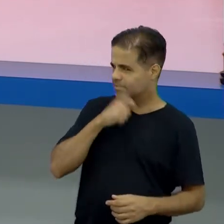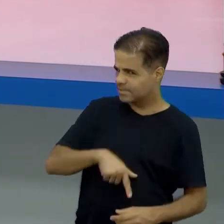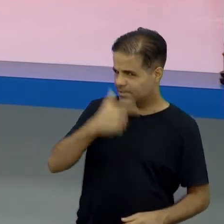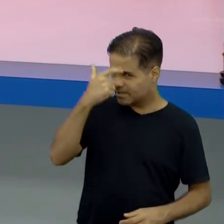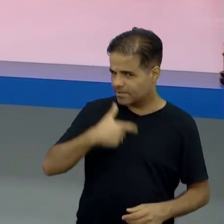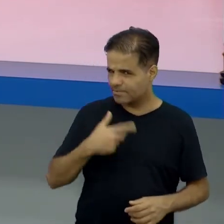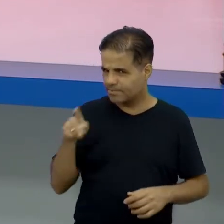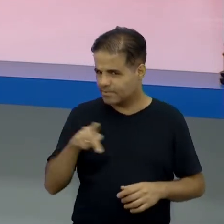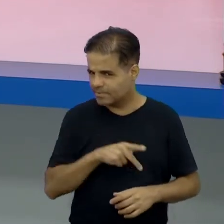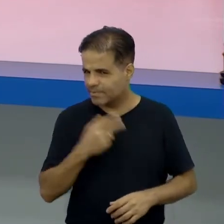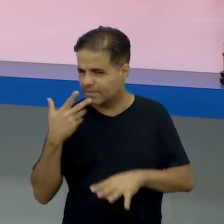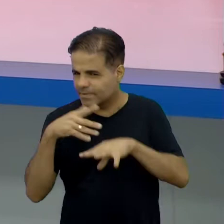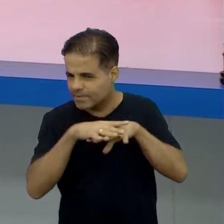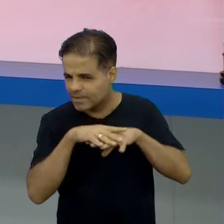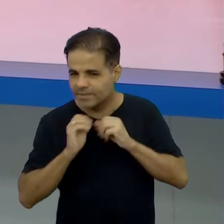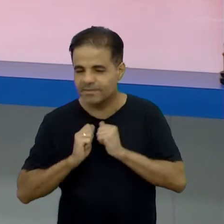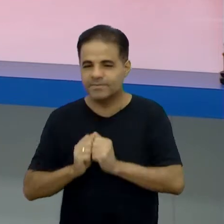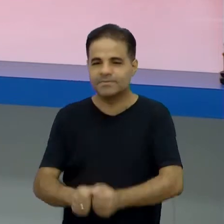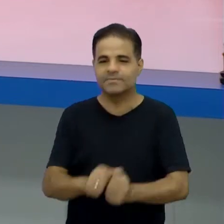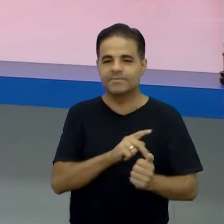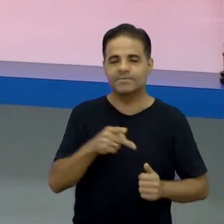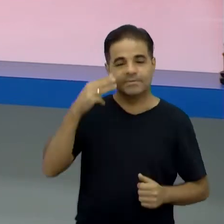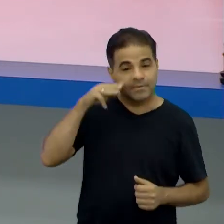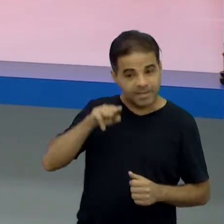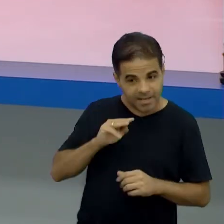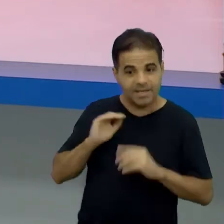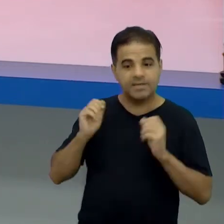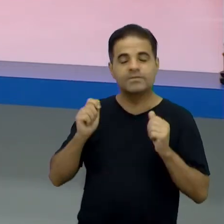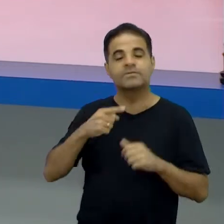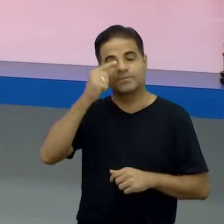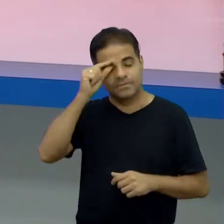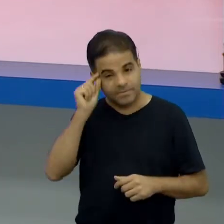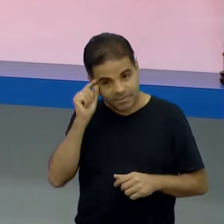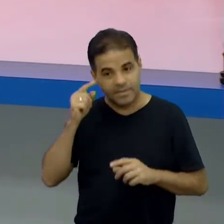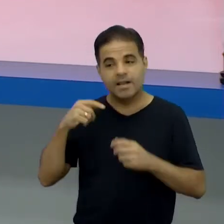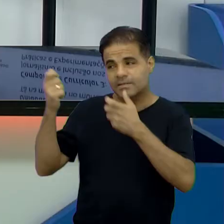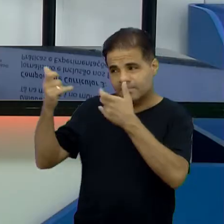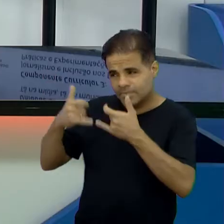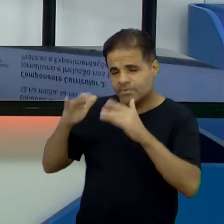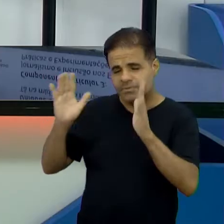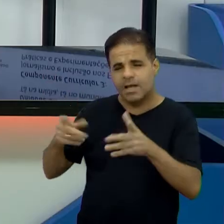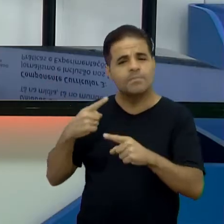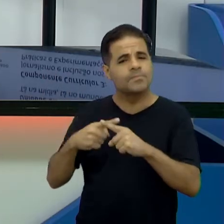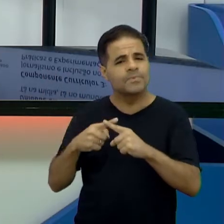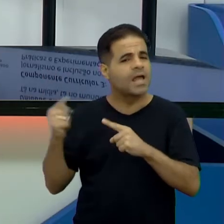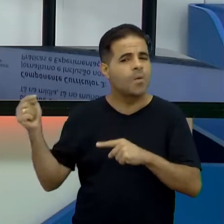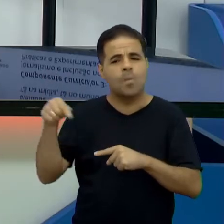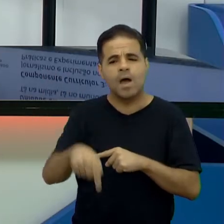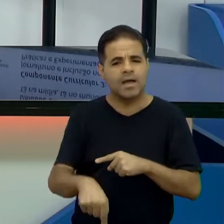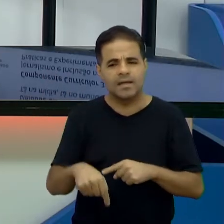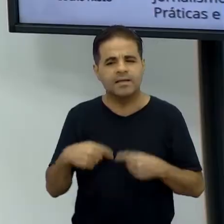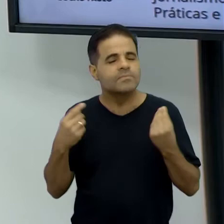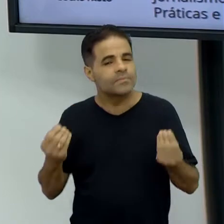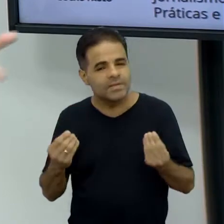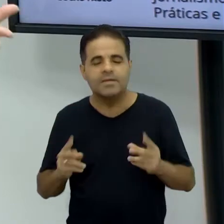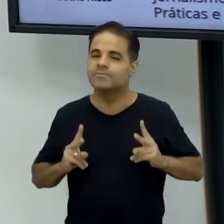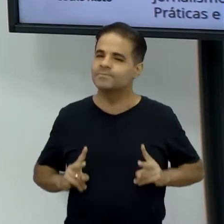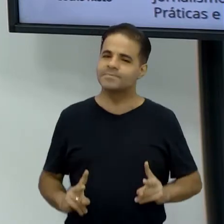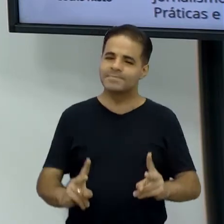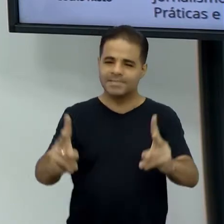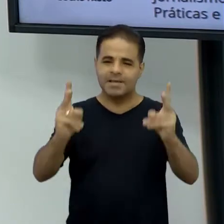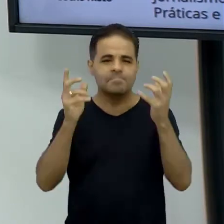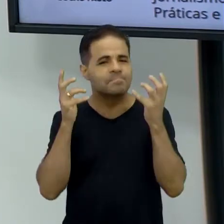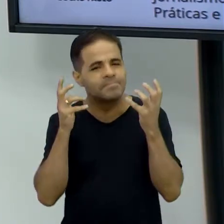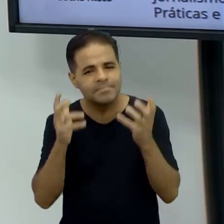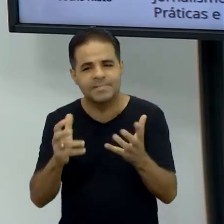de matemática, aqui junto com a professora Mara, mas ela já explicou por que eu estou aqui, né, Mara? Exato, e até porque eu sempre quis